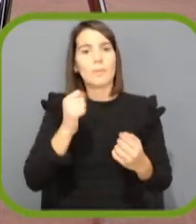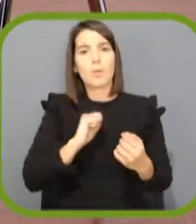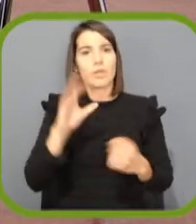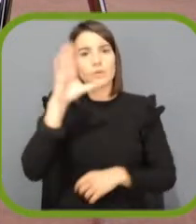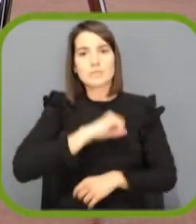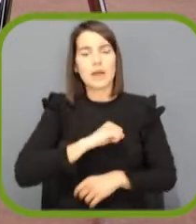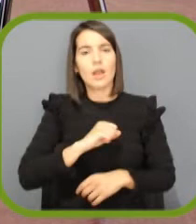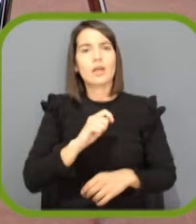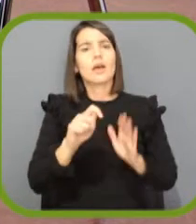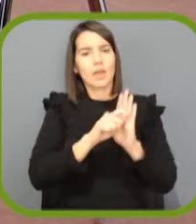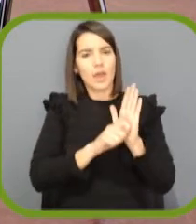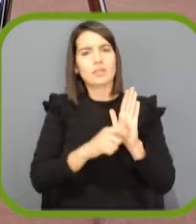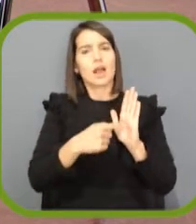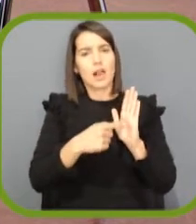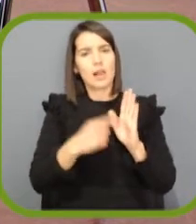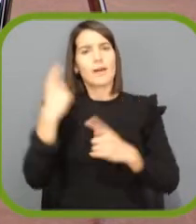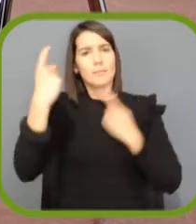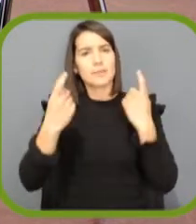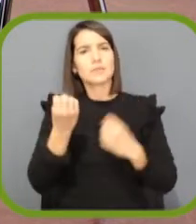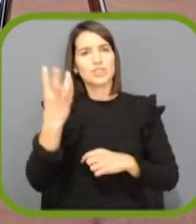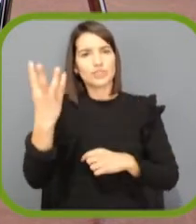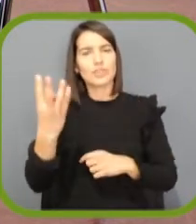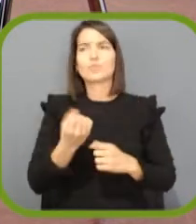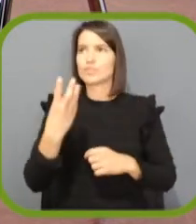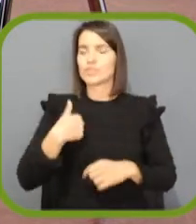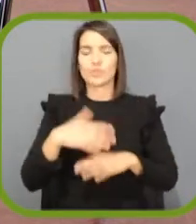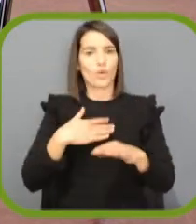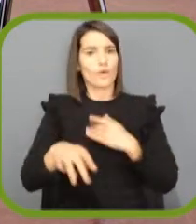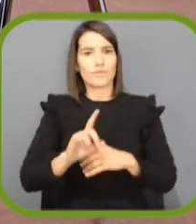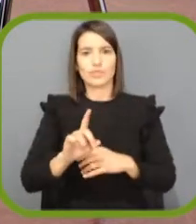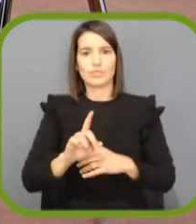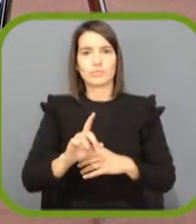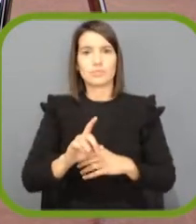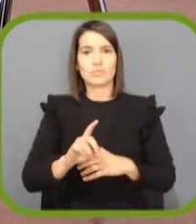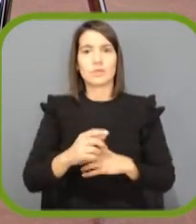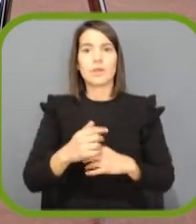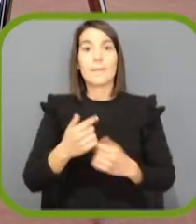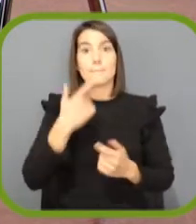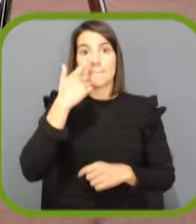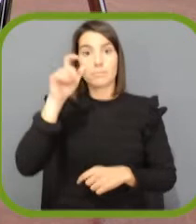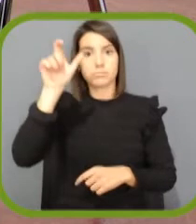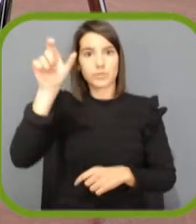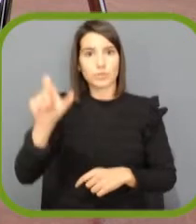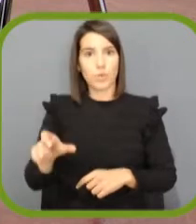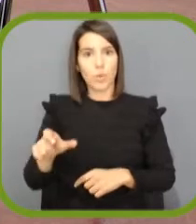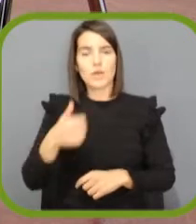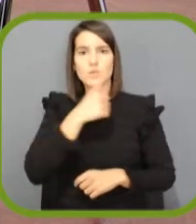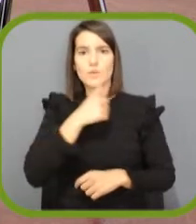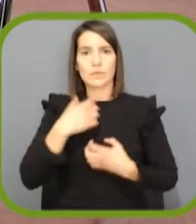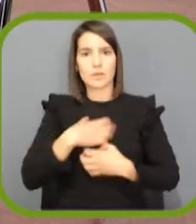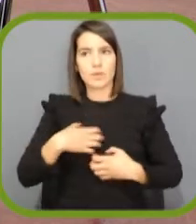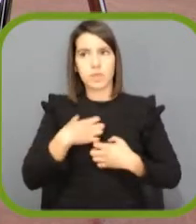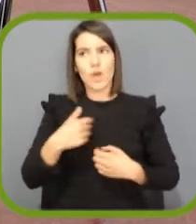claramente. Várias vezes pensei nisso e várias vezes o não fiz. Ou seja, não estou a perturbar uma pessoa que está